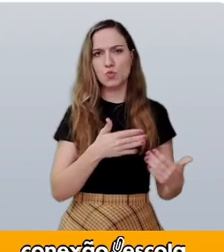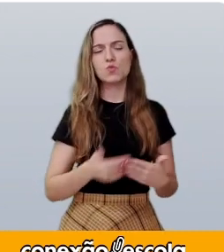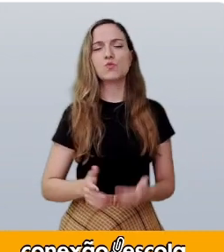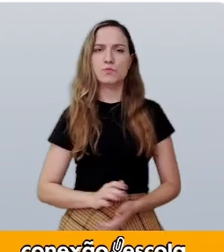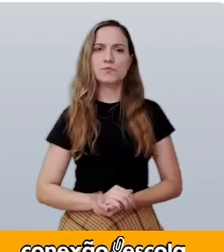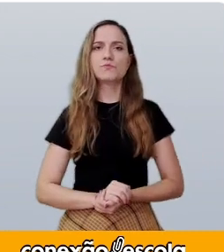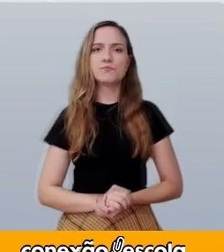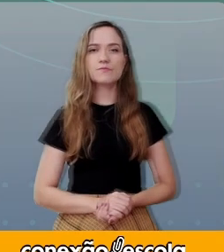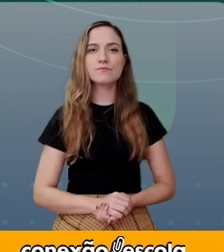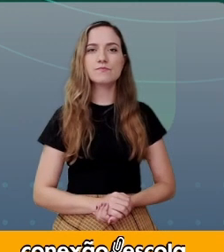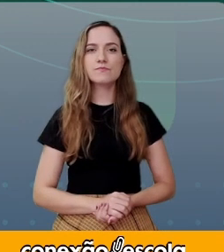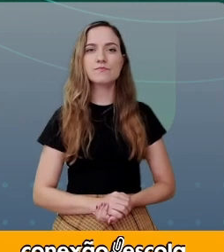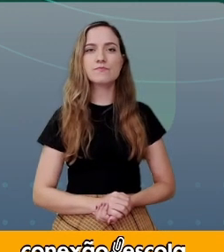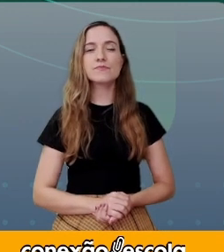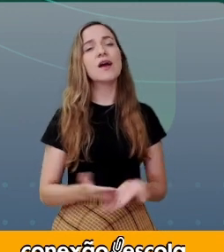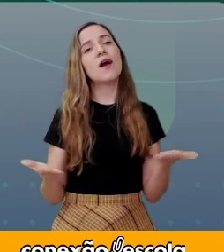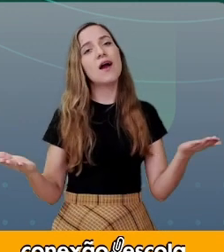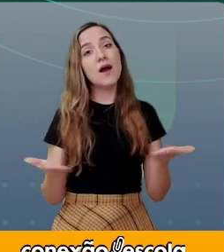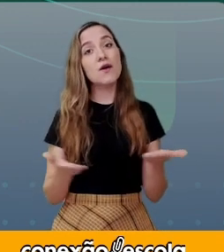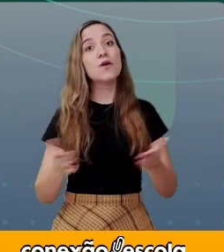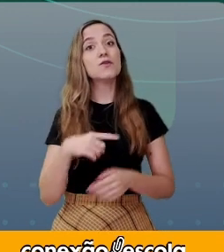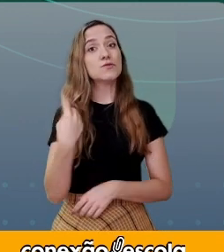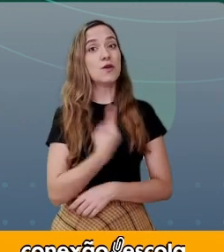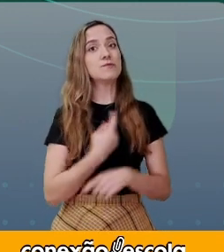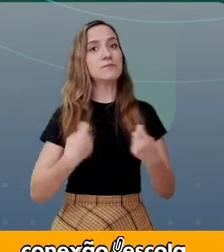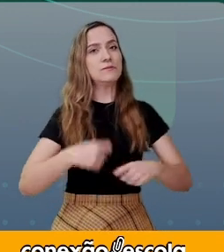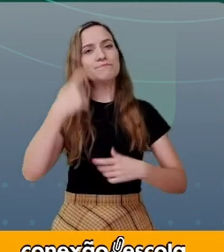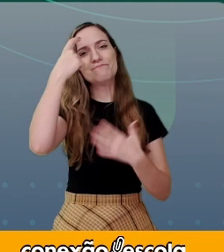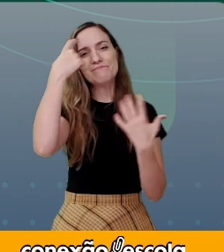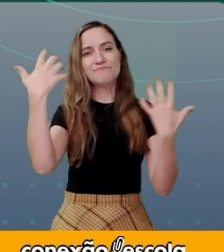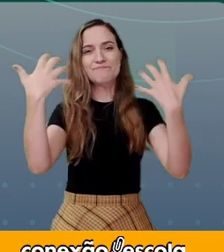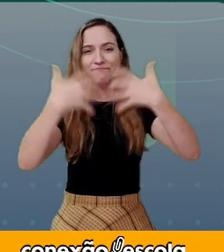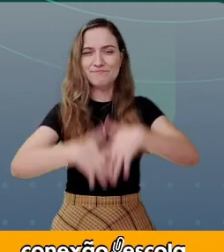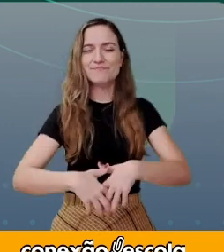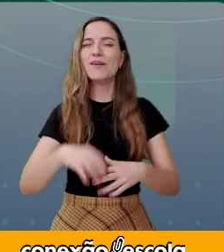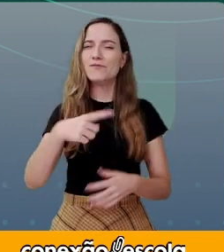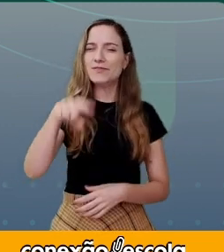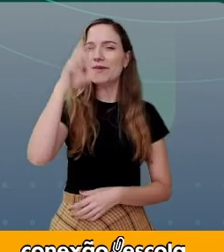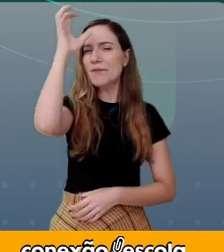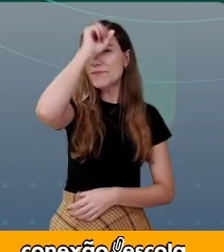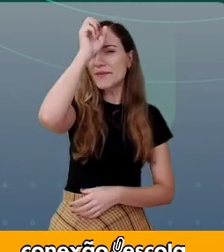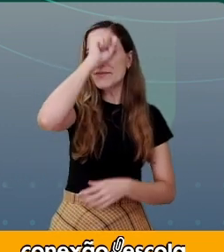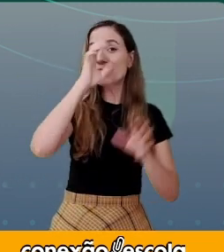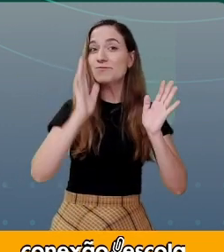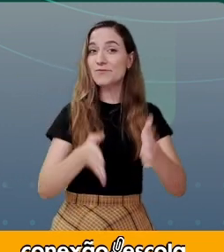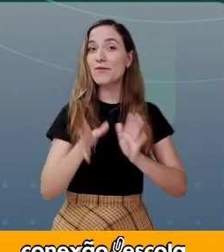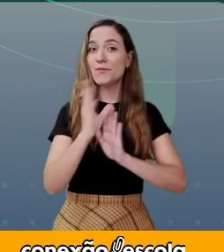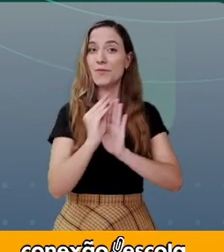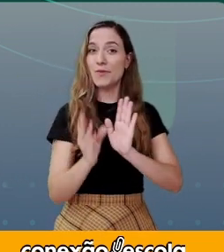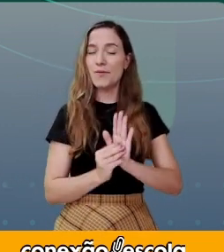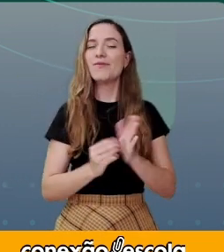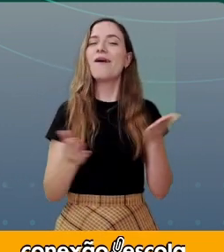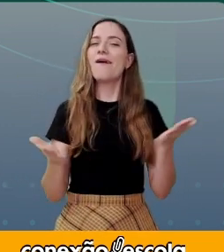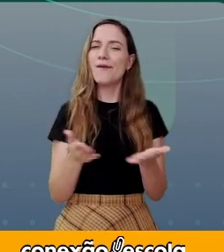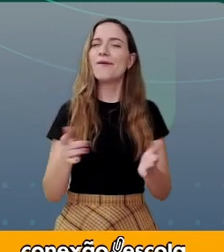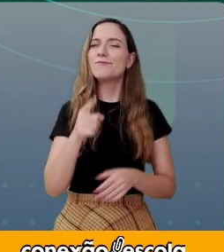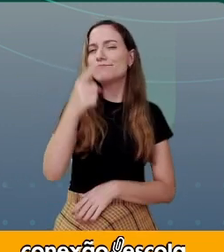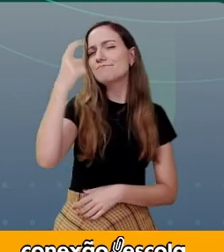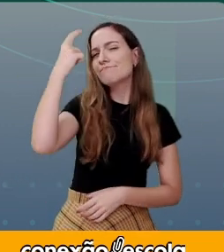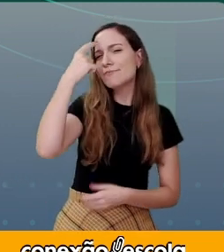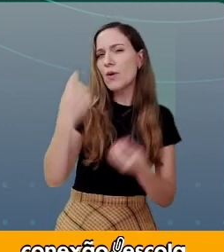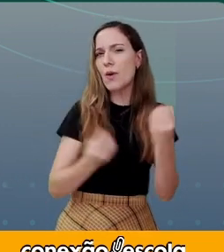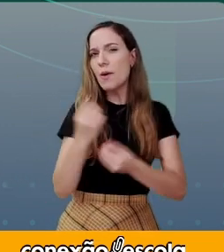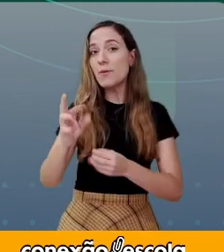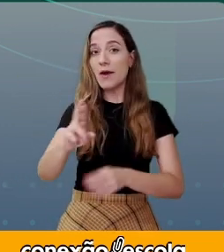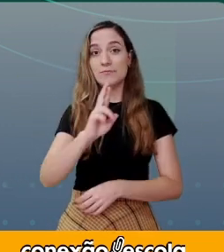assunto. E chegou o momento da nossa ação reflexiva. Agora que você sabe um pouco mais sobre esse conteúdo, é hora de pensar